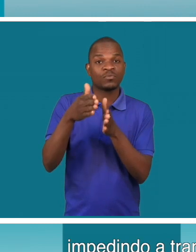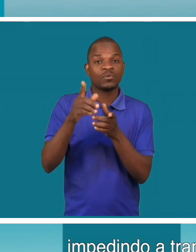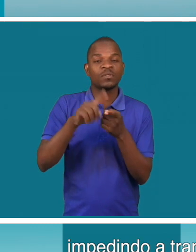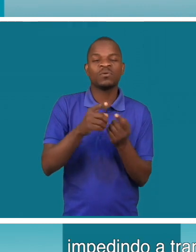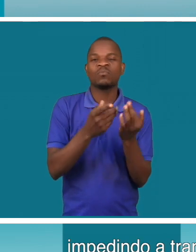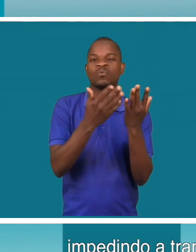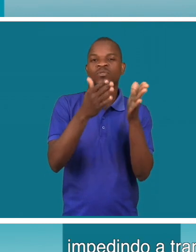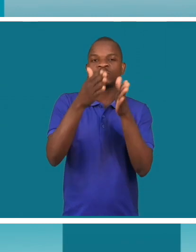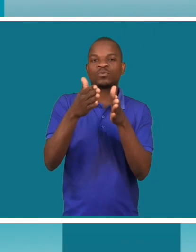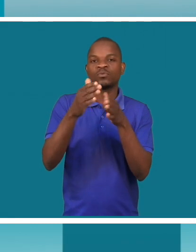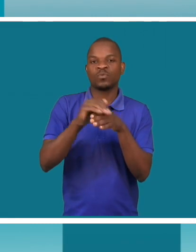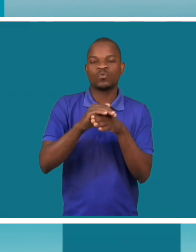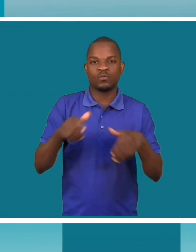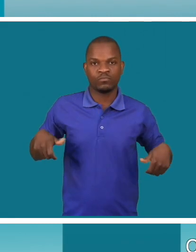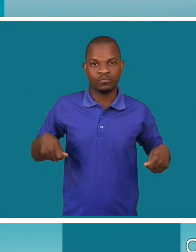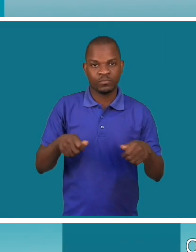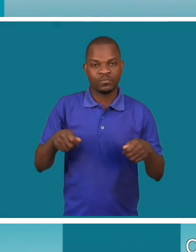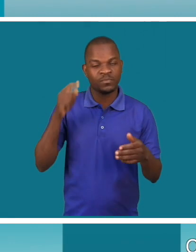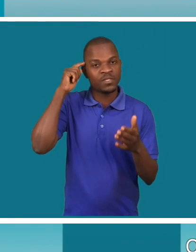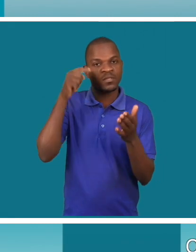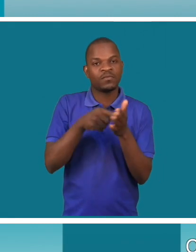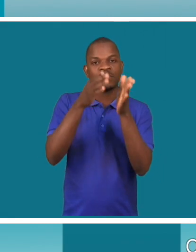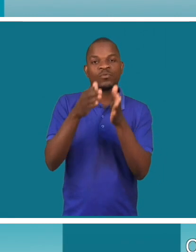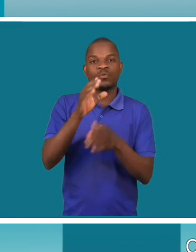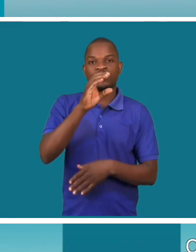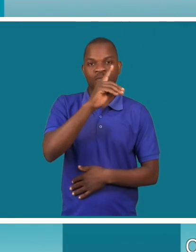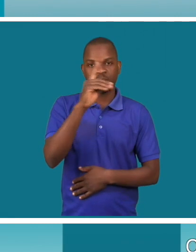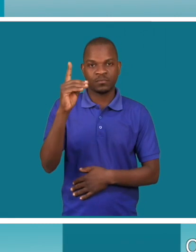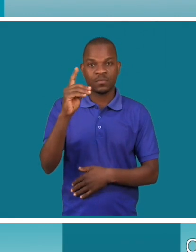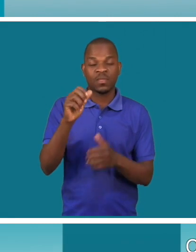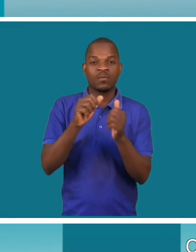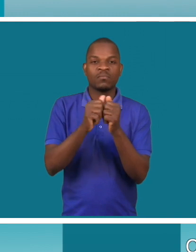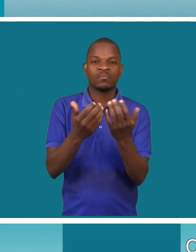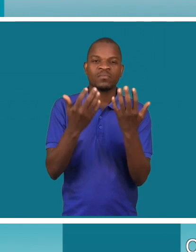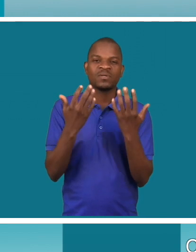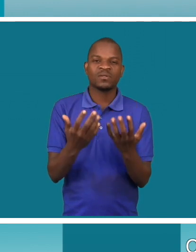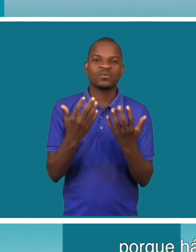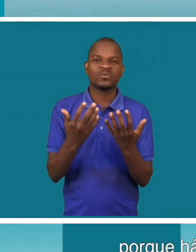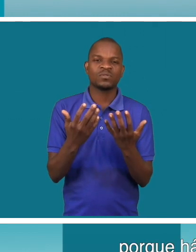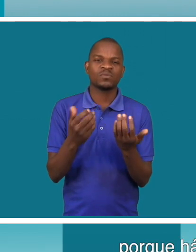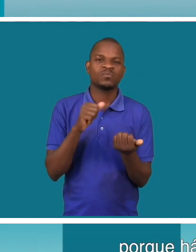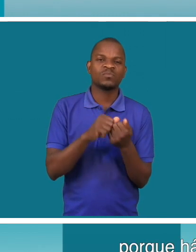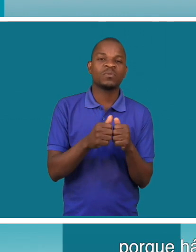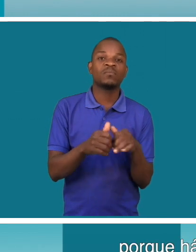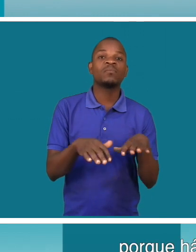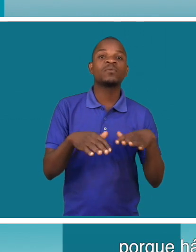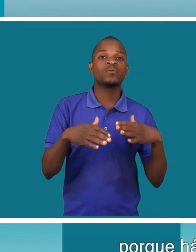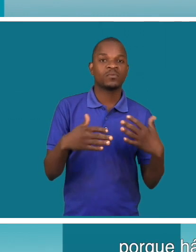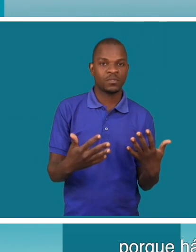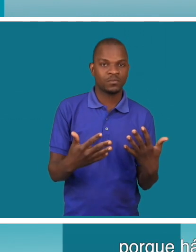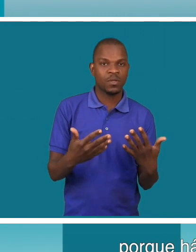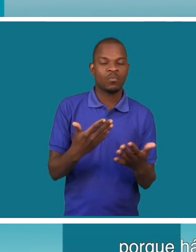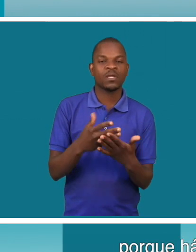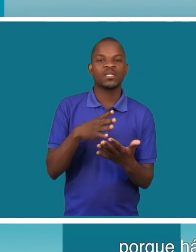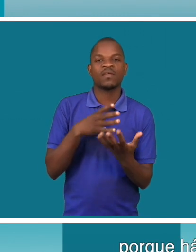carinha e são deficientes. E o que está em causa aqui, não obstante termos esta problemática, porque há problemas certos de espaço de